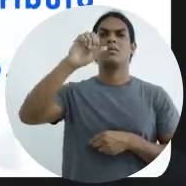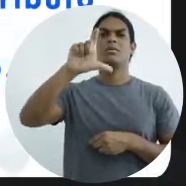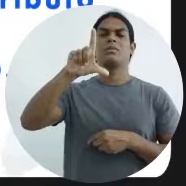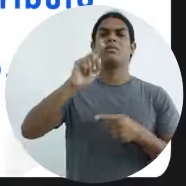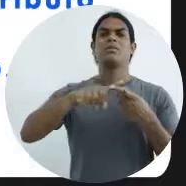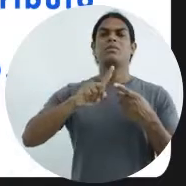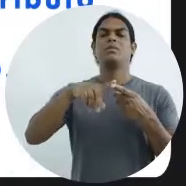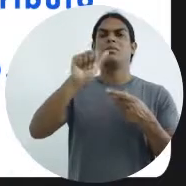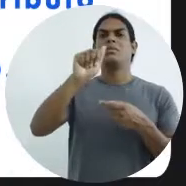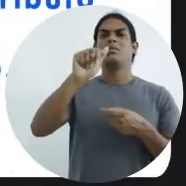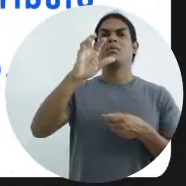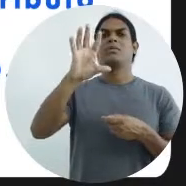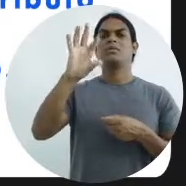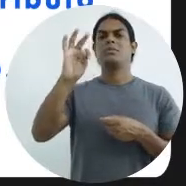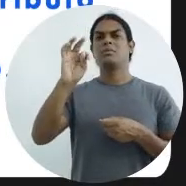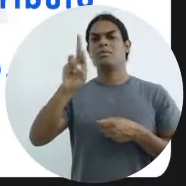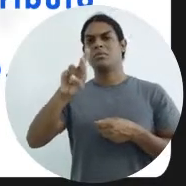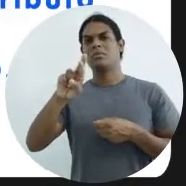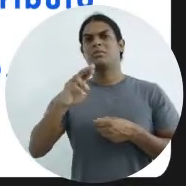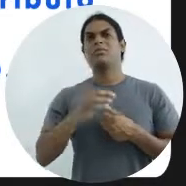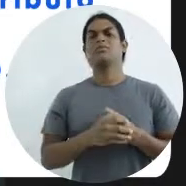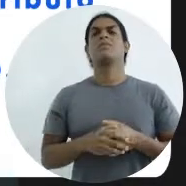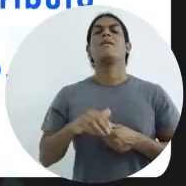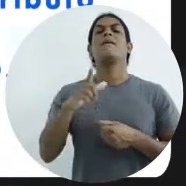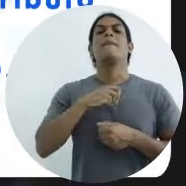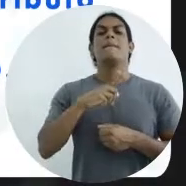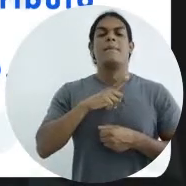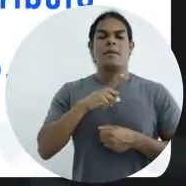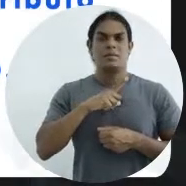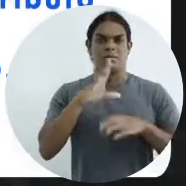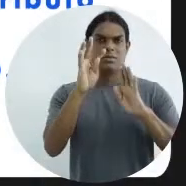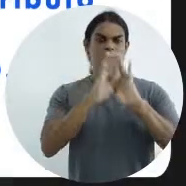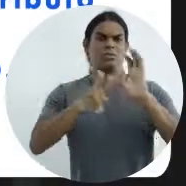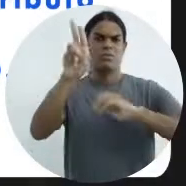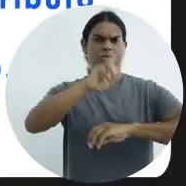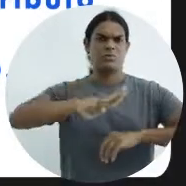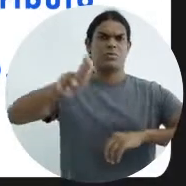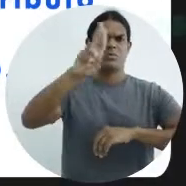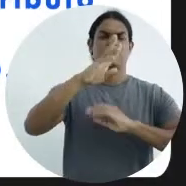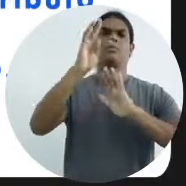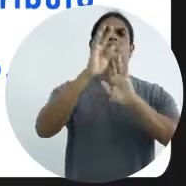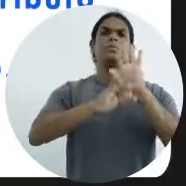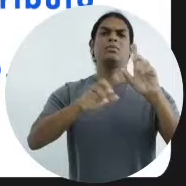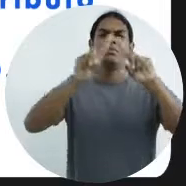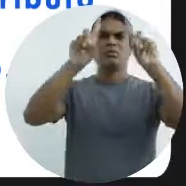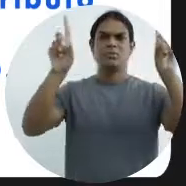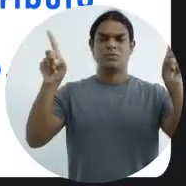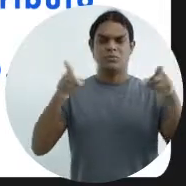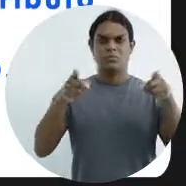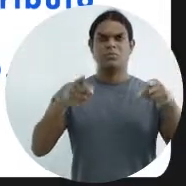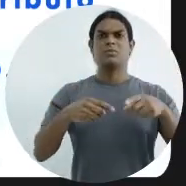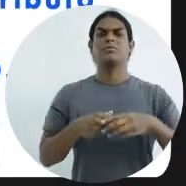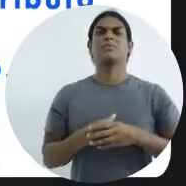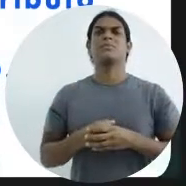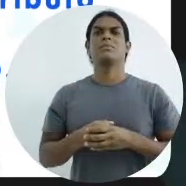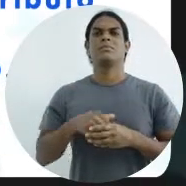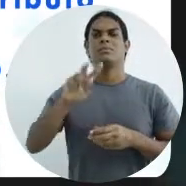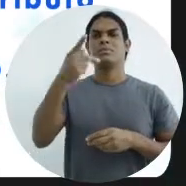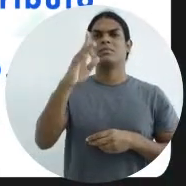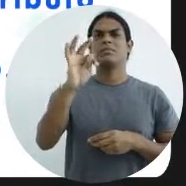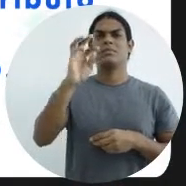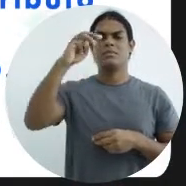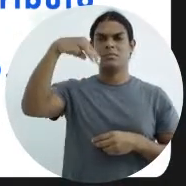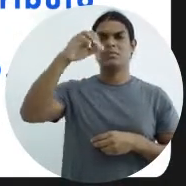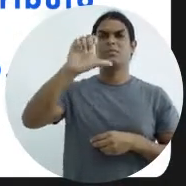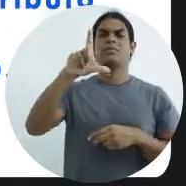o attr, certo? Para text, você coloca o texto, entre abre e fecha parênteses, aí ele atribui. No HTML, a